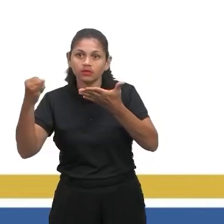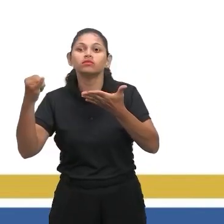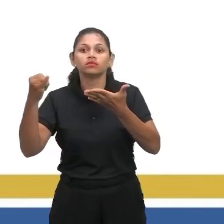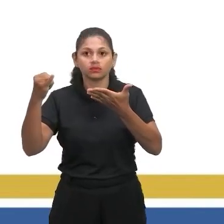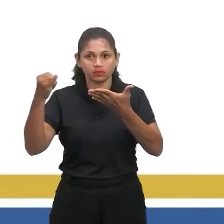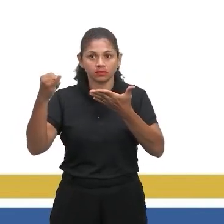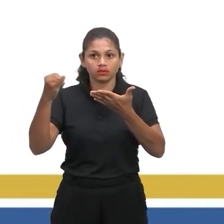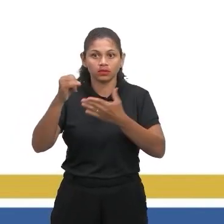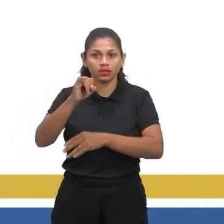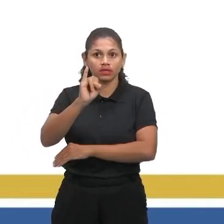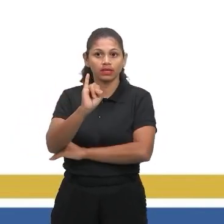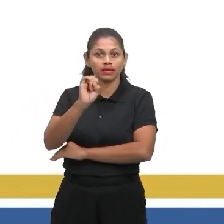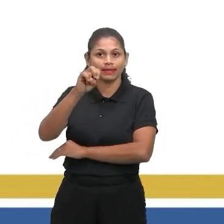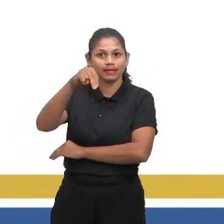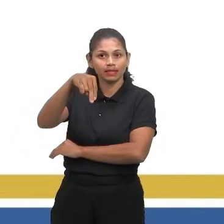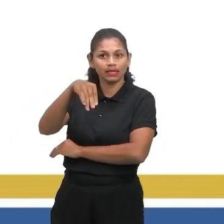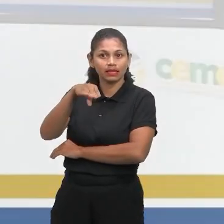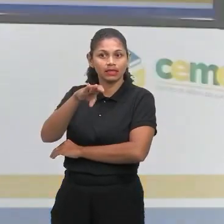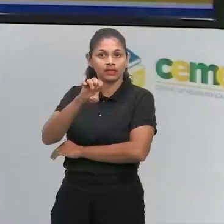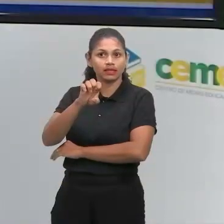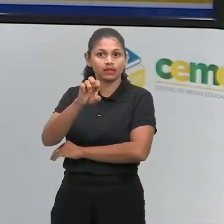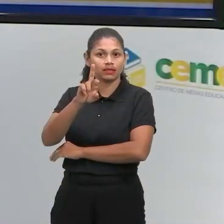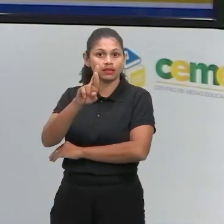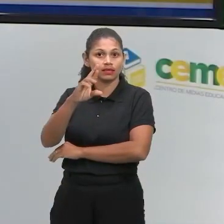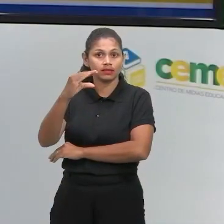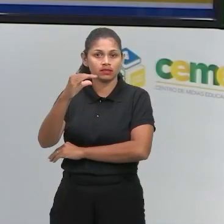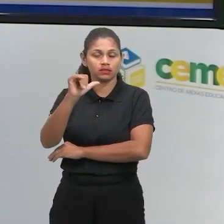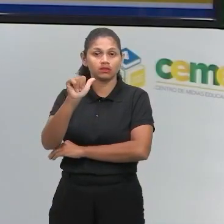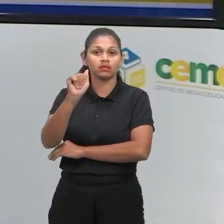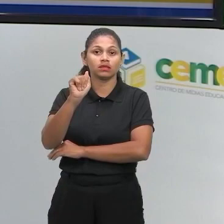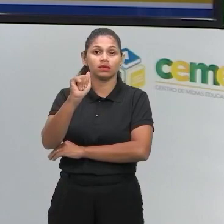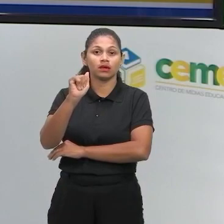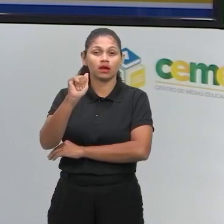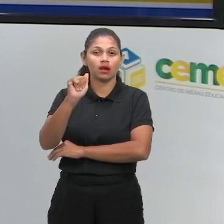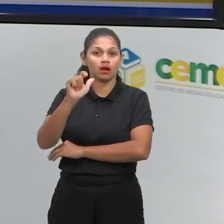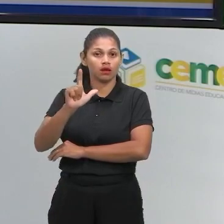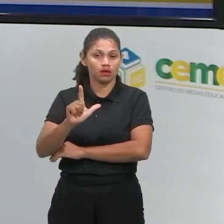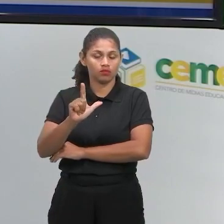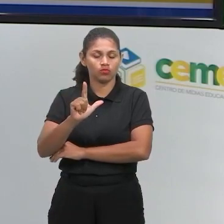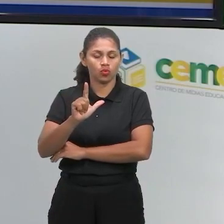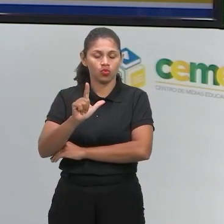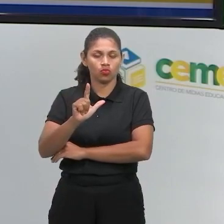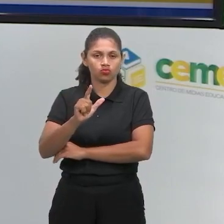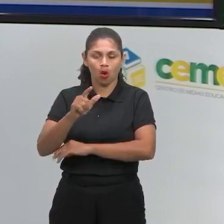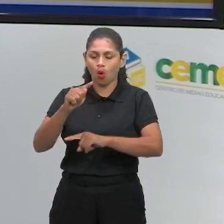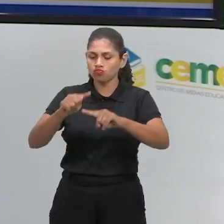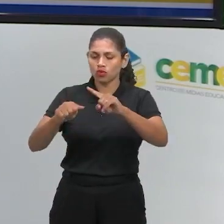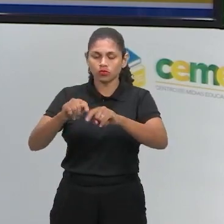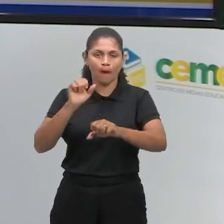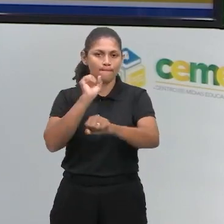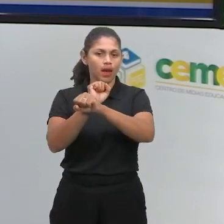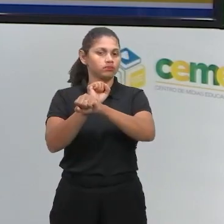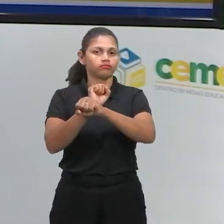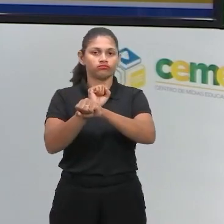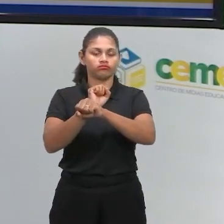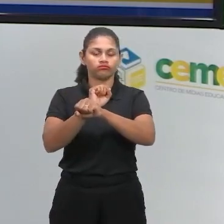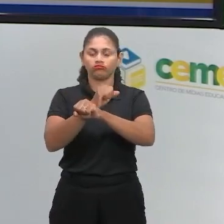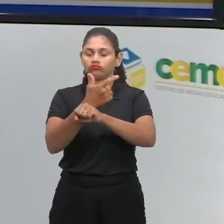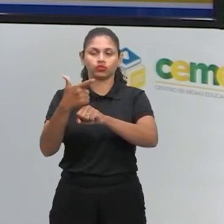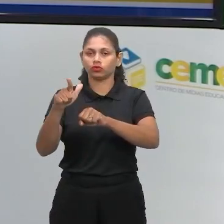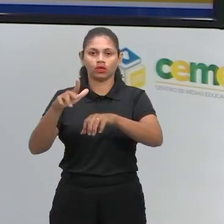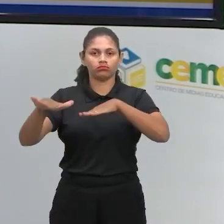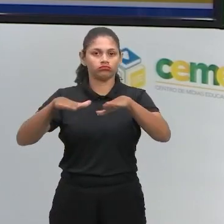referencial inercial é quando o corpo está parado, ou seja, não possui aceleração, não há movimento. E